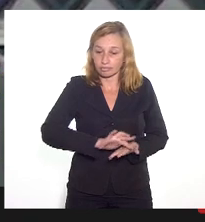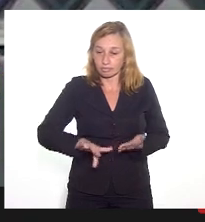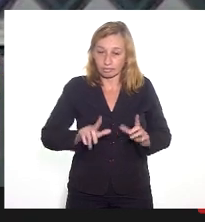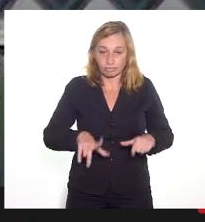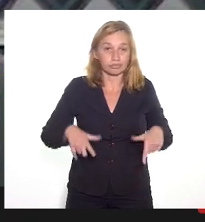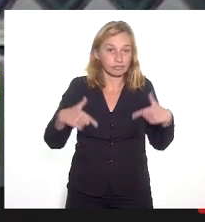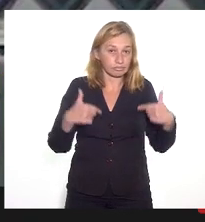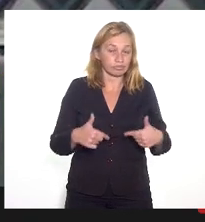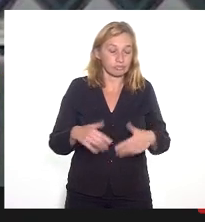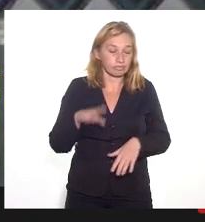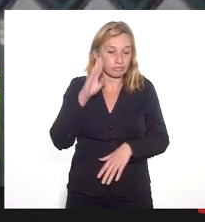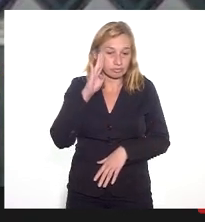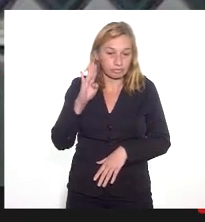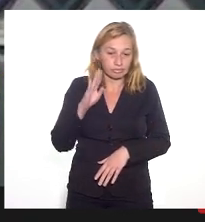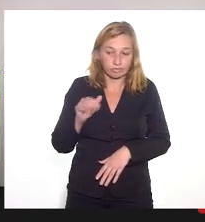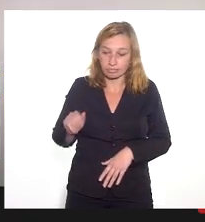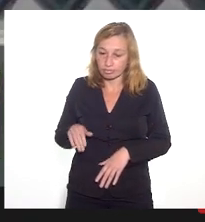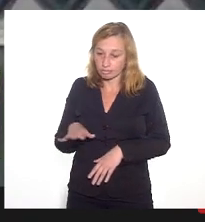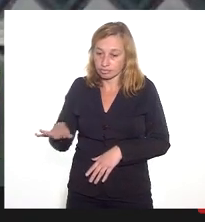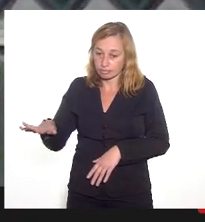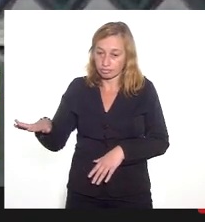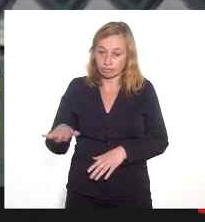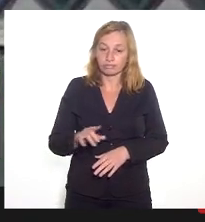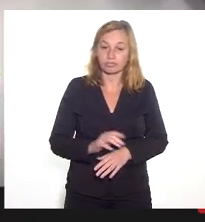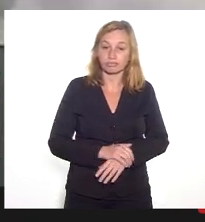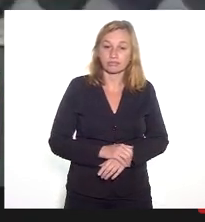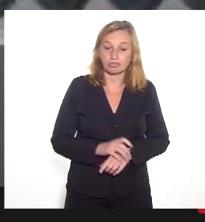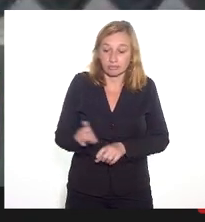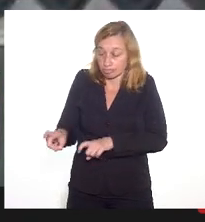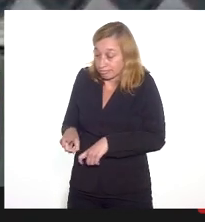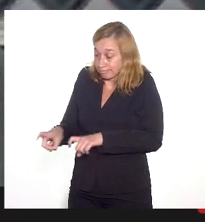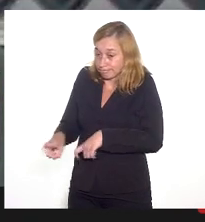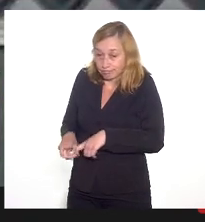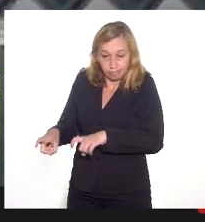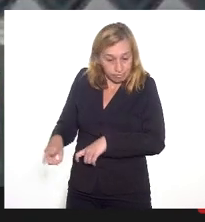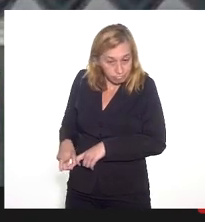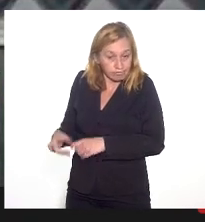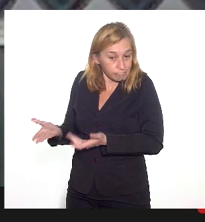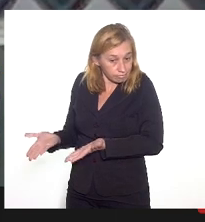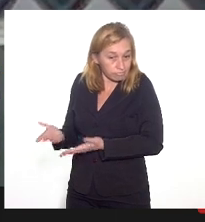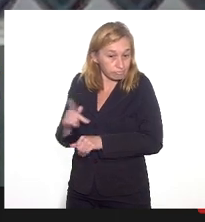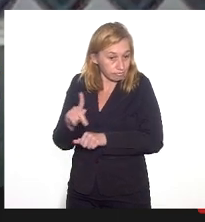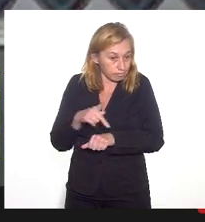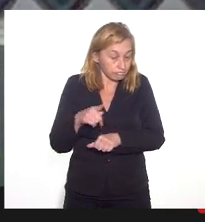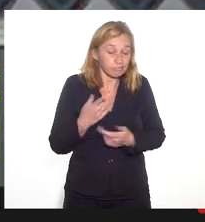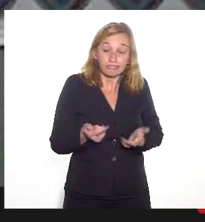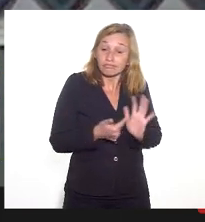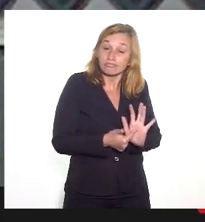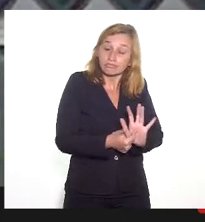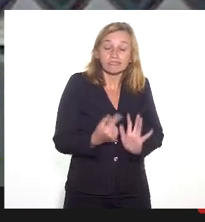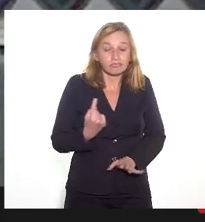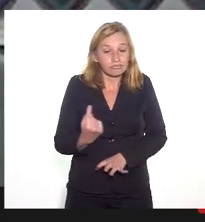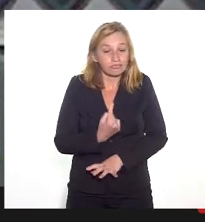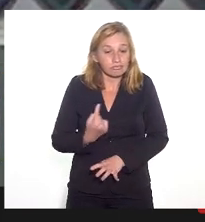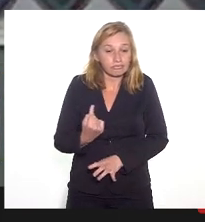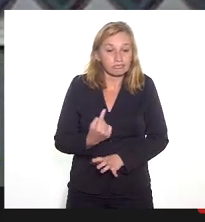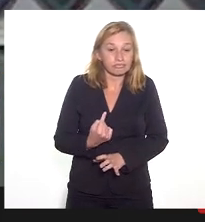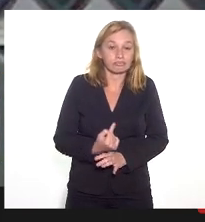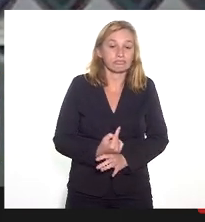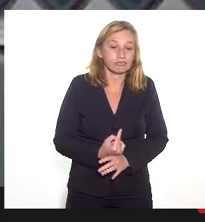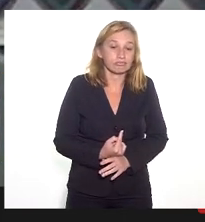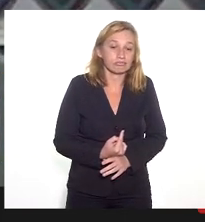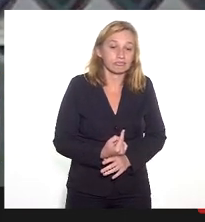ações, principalmente nas periferias ou no interiorzão desse país, que mostram para a gente a pujança